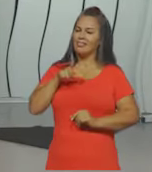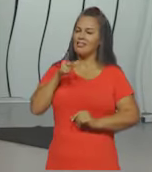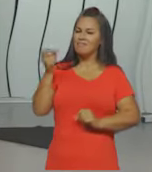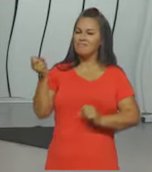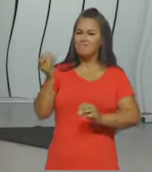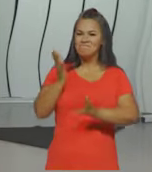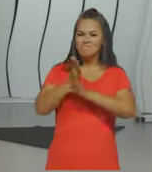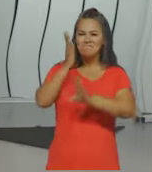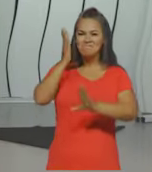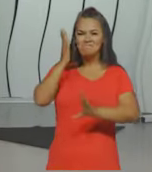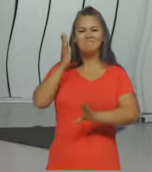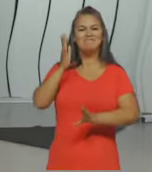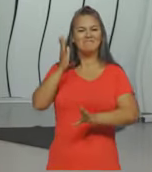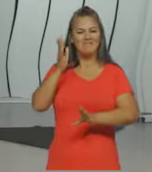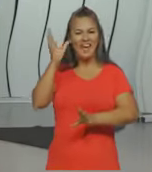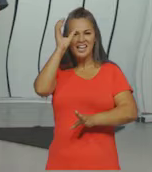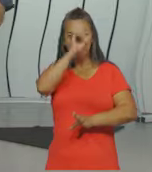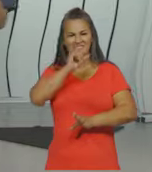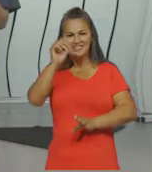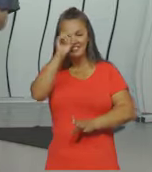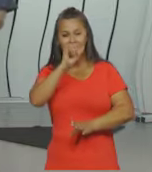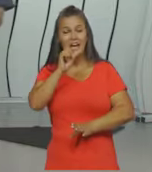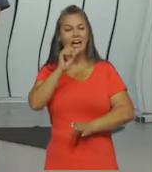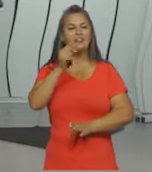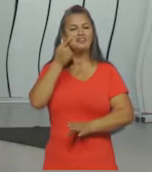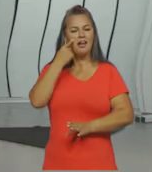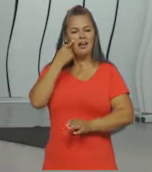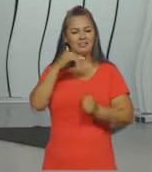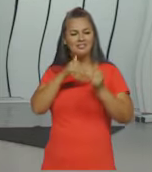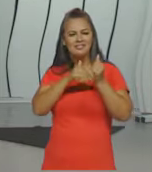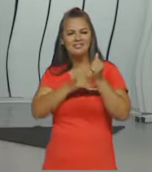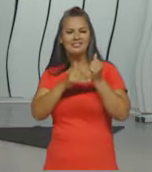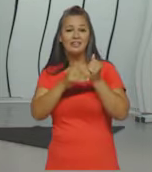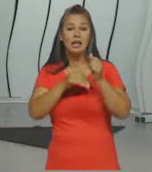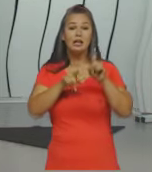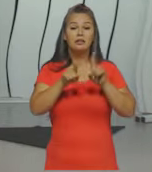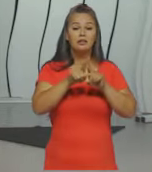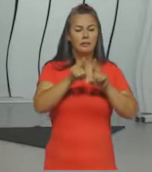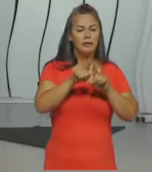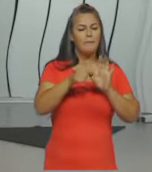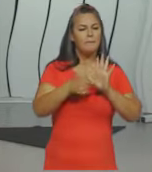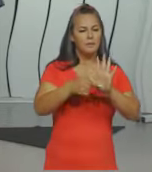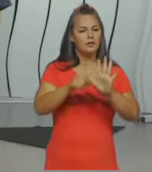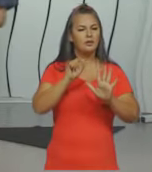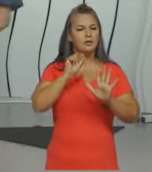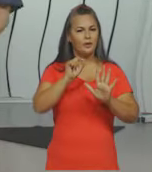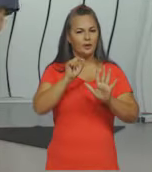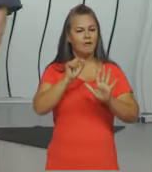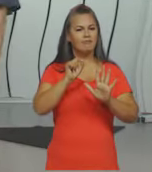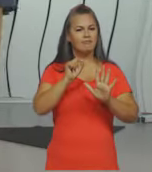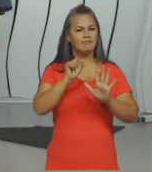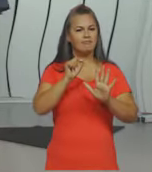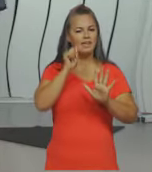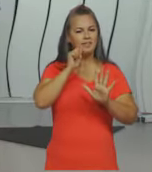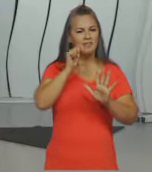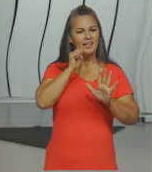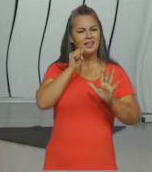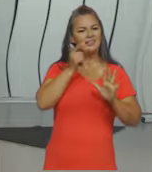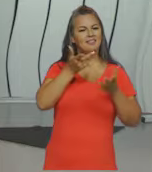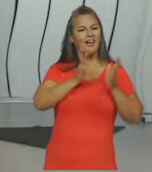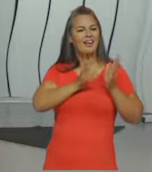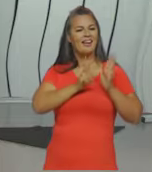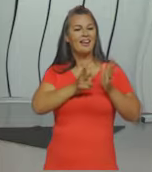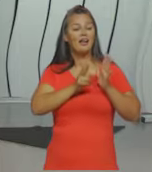que mostrando as meninas aí conversando, né? Muitas dúvidas. Então é muito importante aí ter o pai do lado, o professor, para esclarecer para